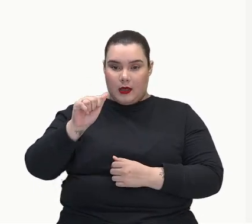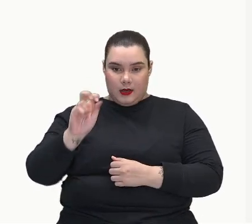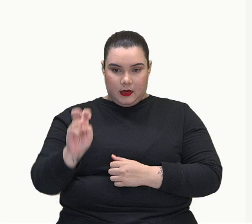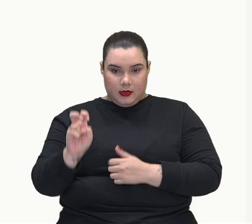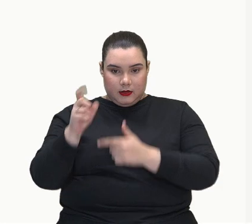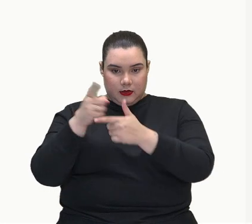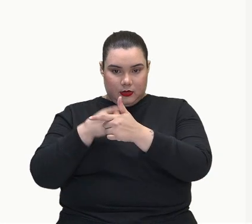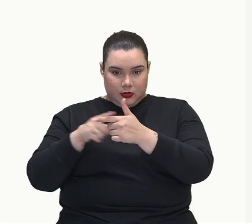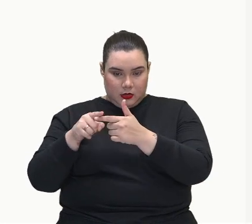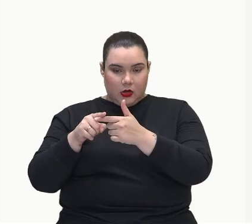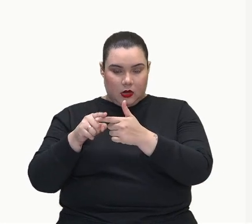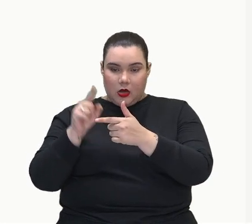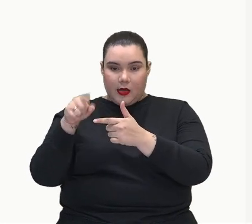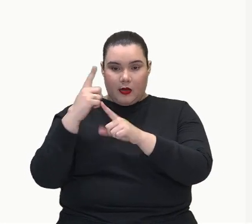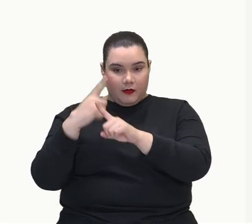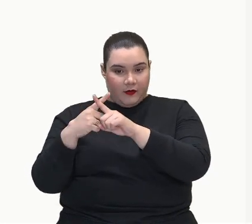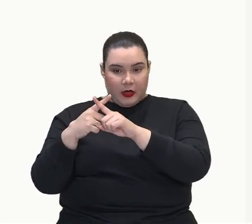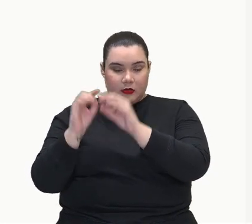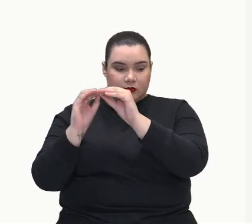dividindo.